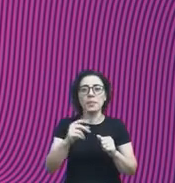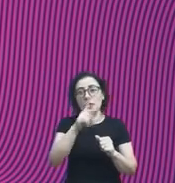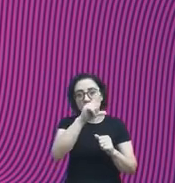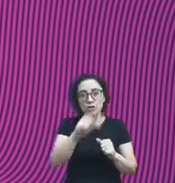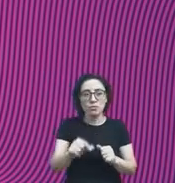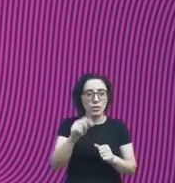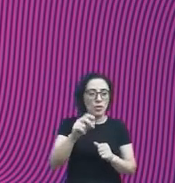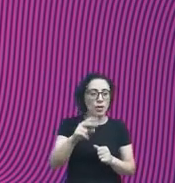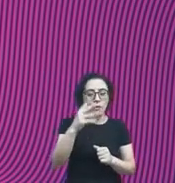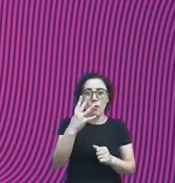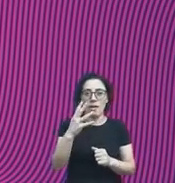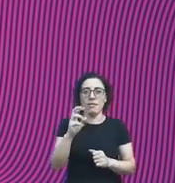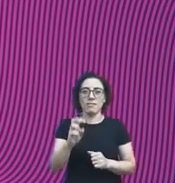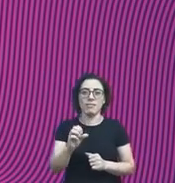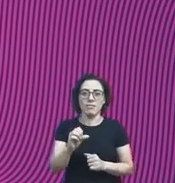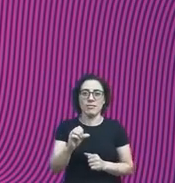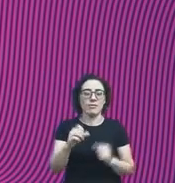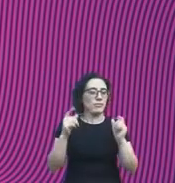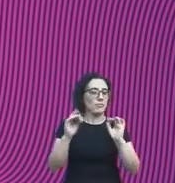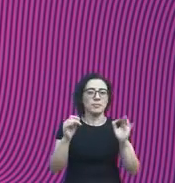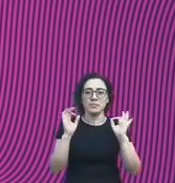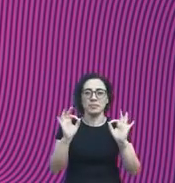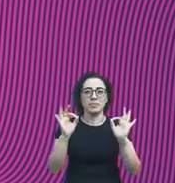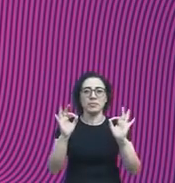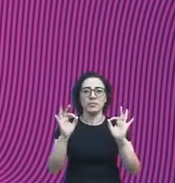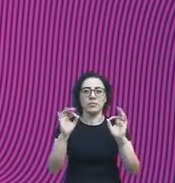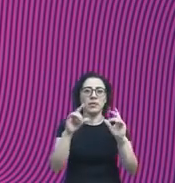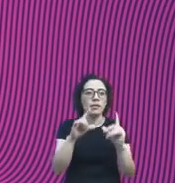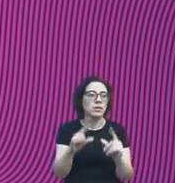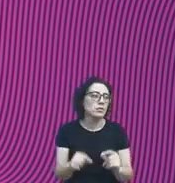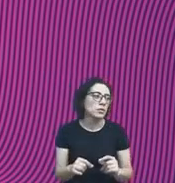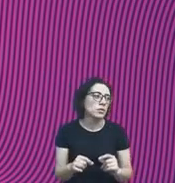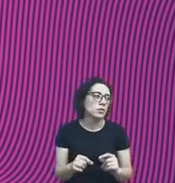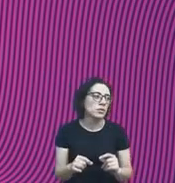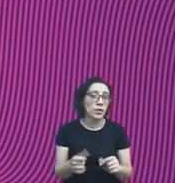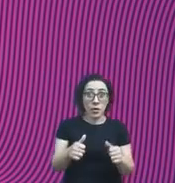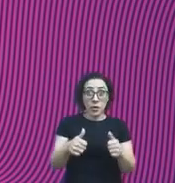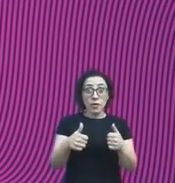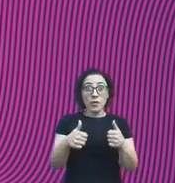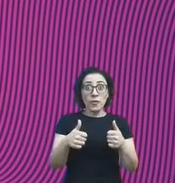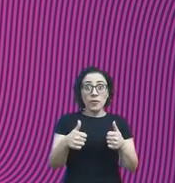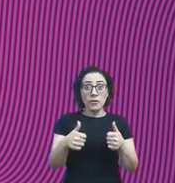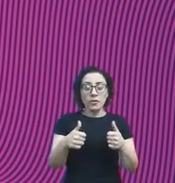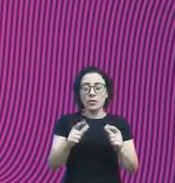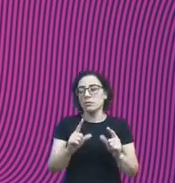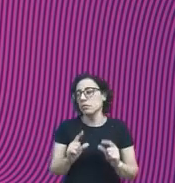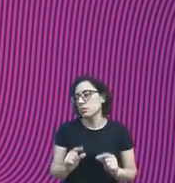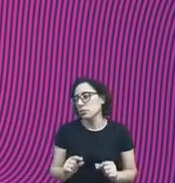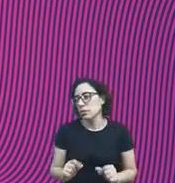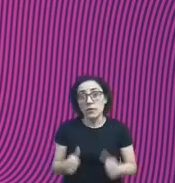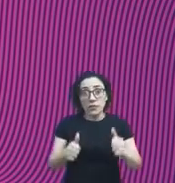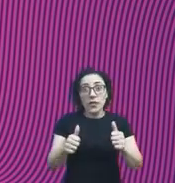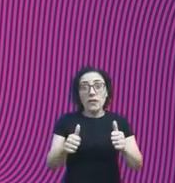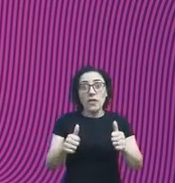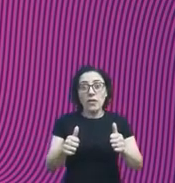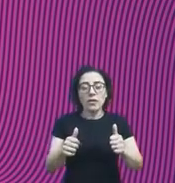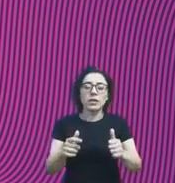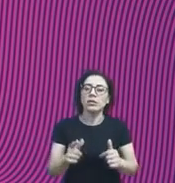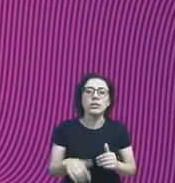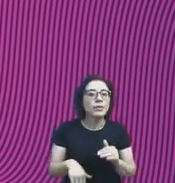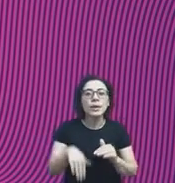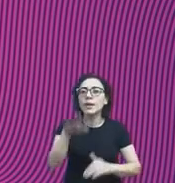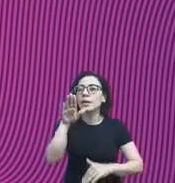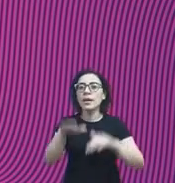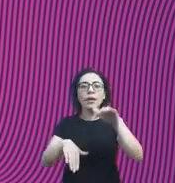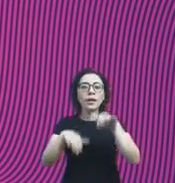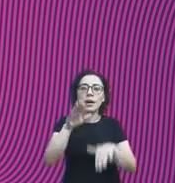vai, bate de novo e volta. Fontes pagadoras apertadas olham para os hospitais,